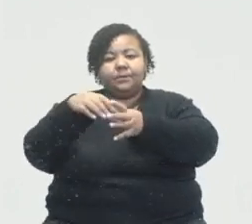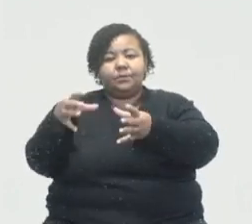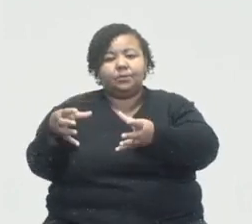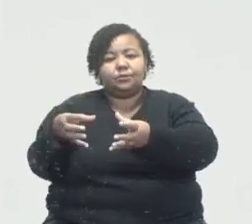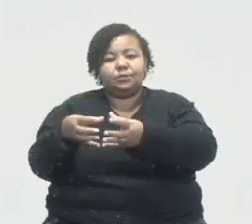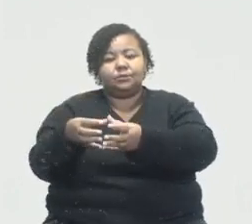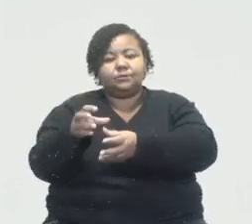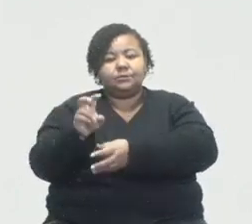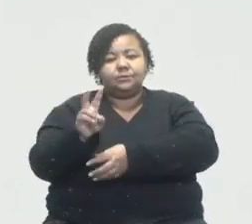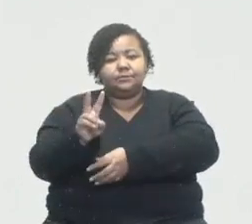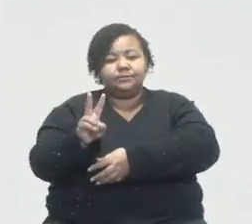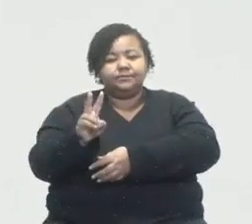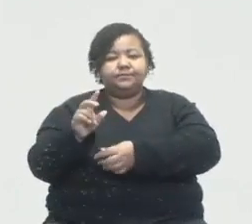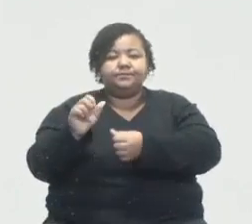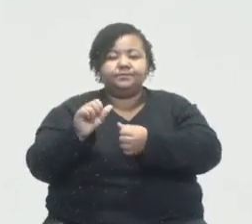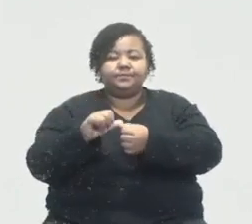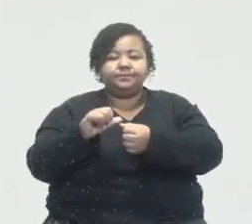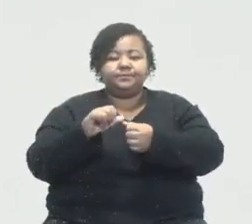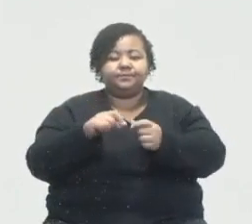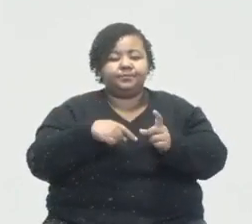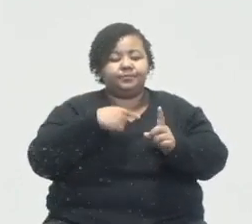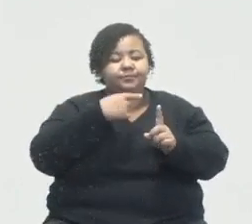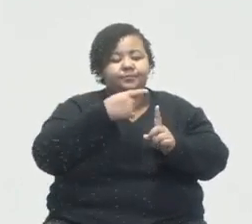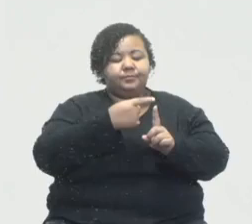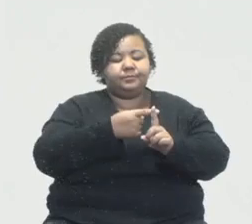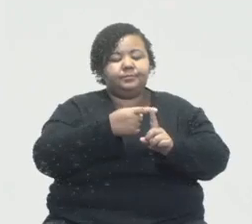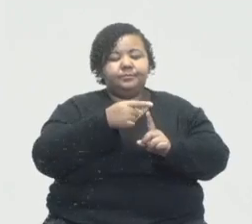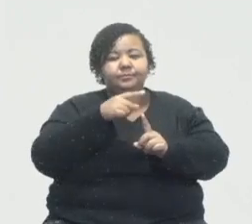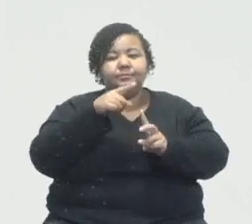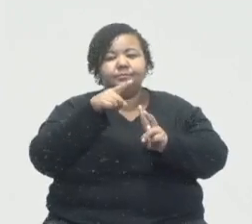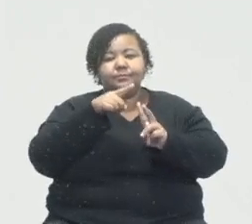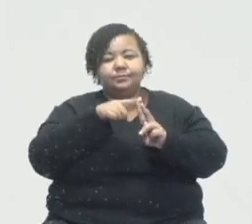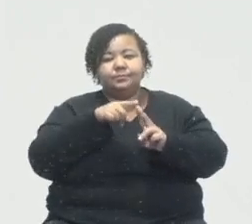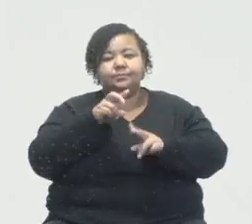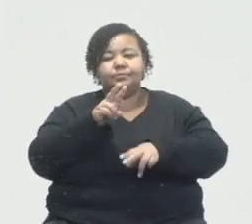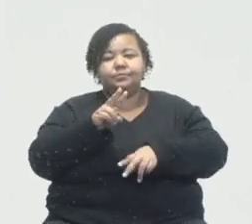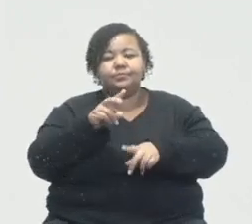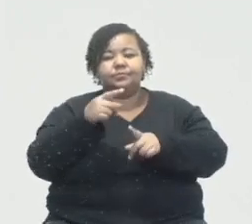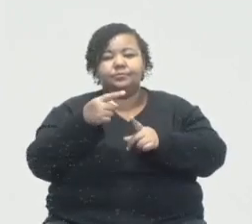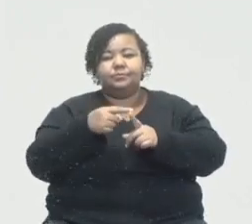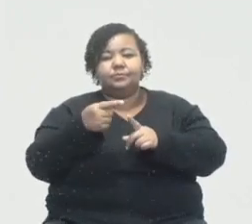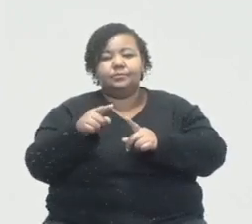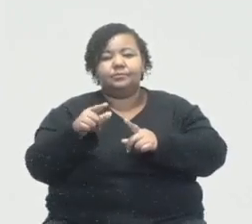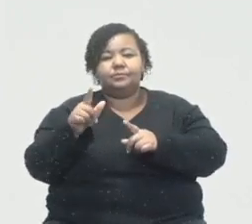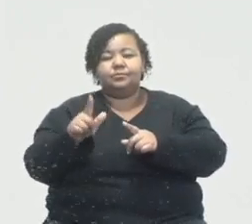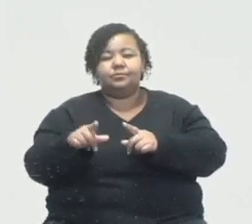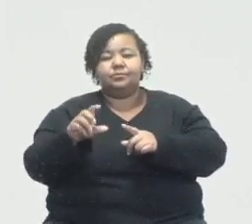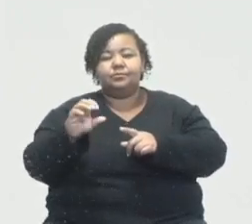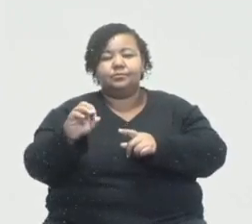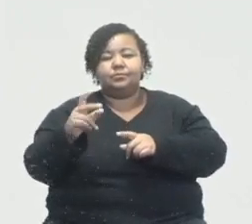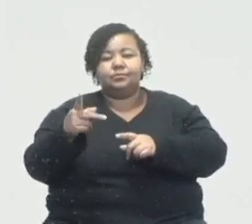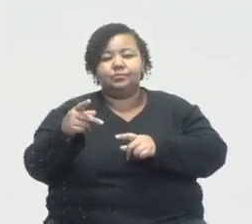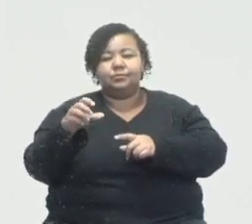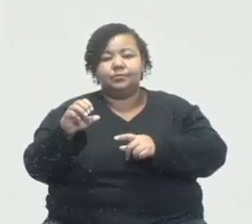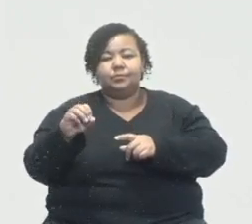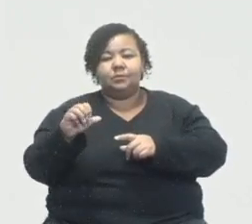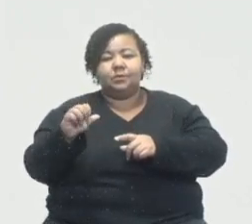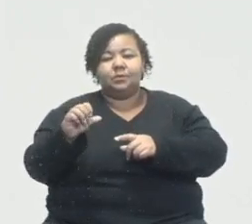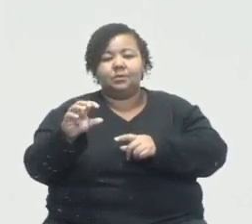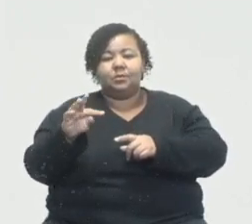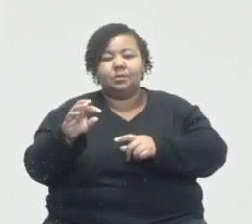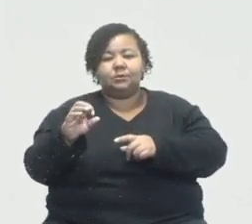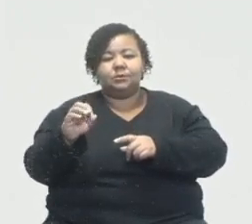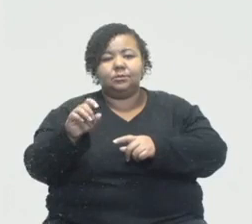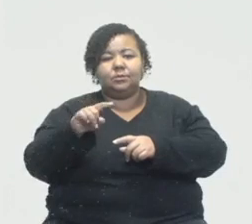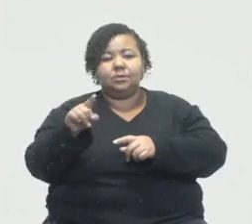qual nós temos, se realizarmos a adição do nosso vetor U mais o seu oposto, temos que ele é igual ao vetor